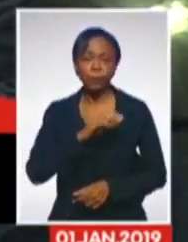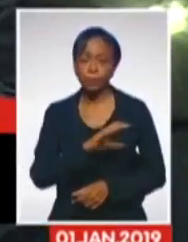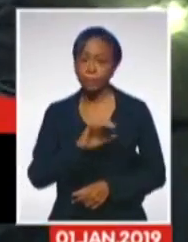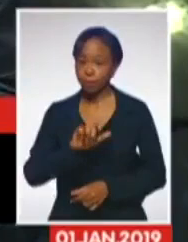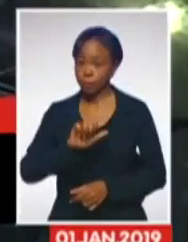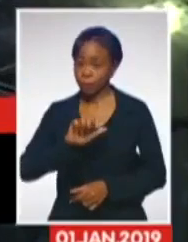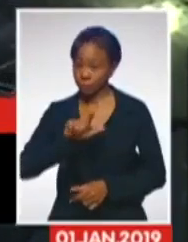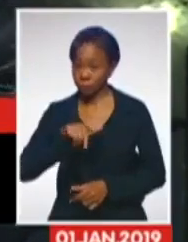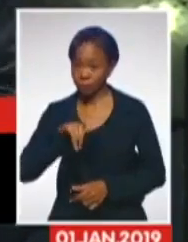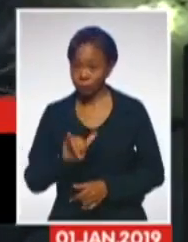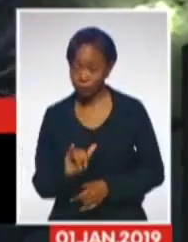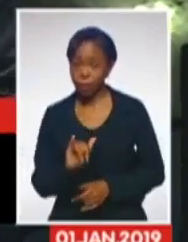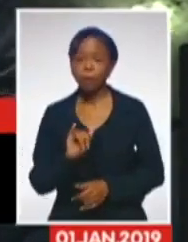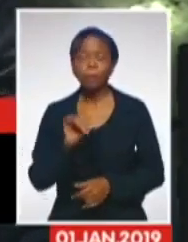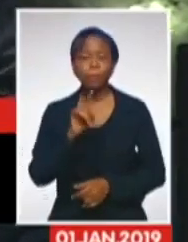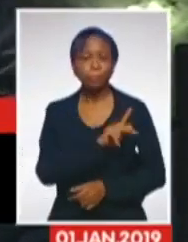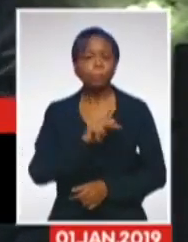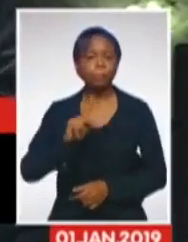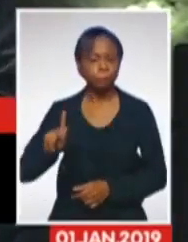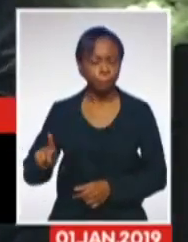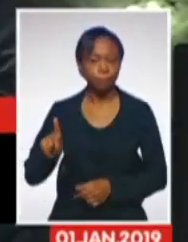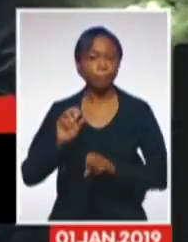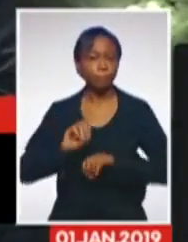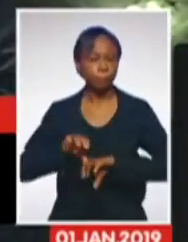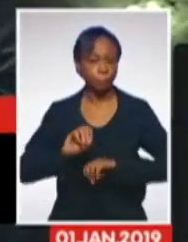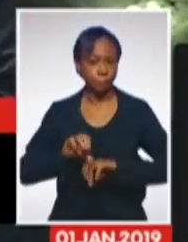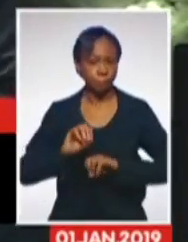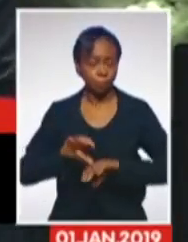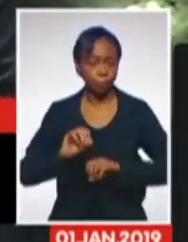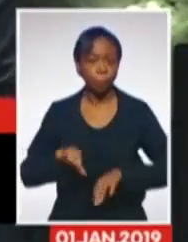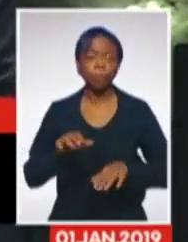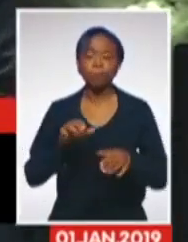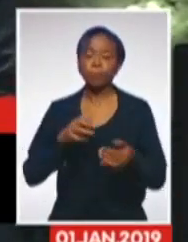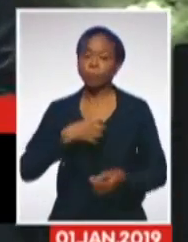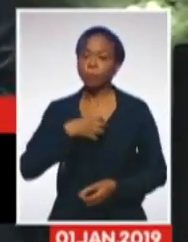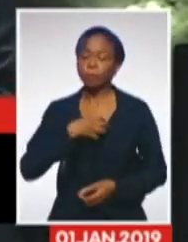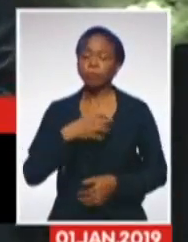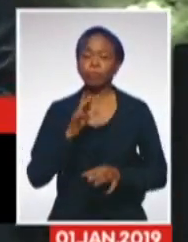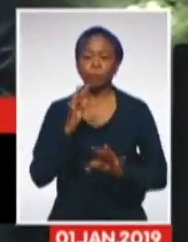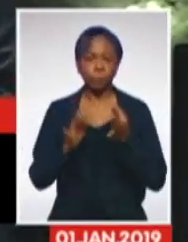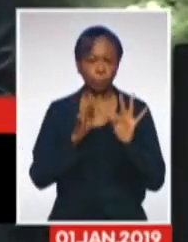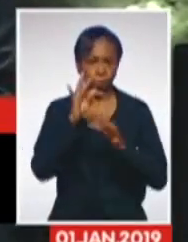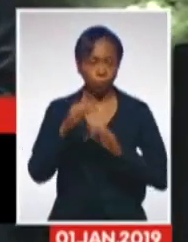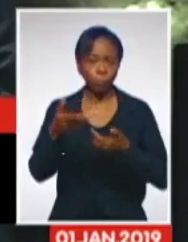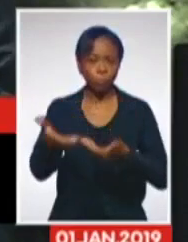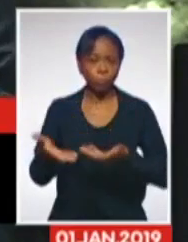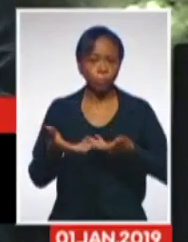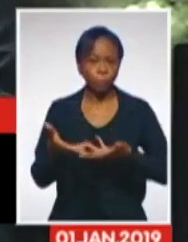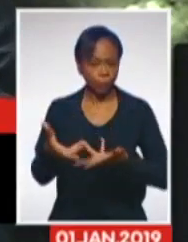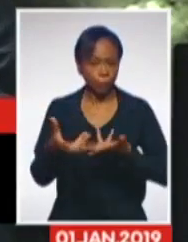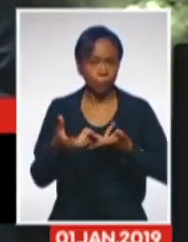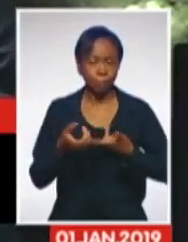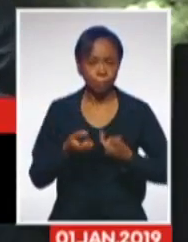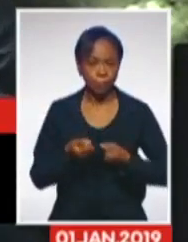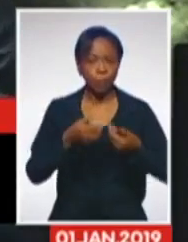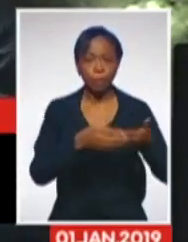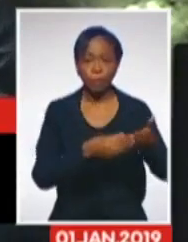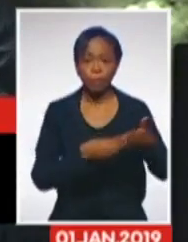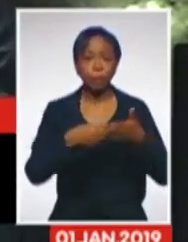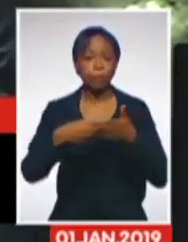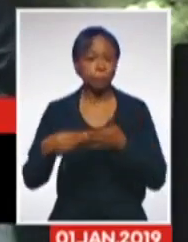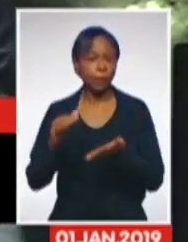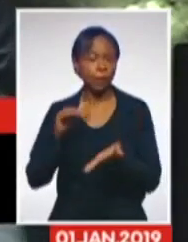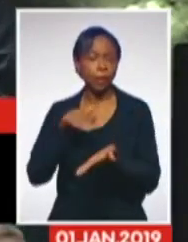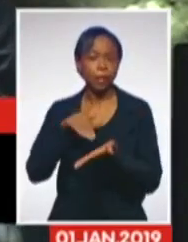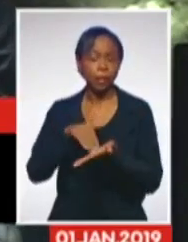de Educação, Ciência e Tecnologia da Assembleia Legislativa de Minas Gerais, para receber e conduzir até o plenário